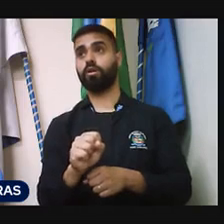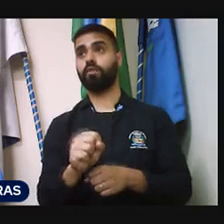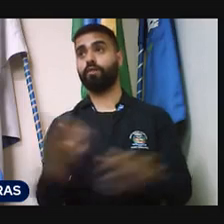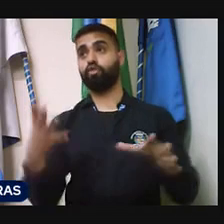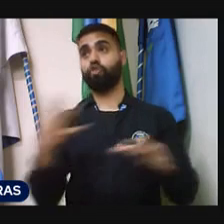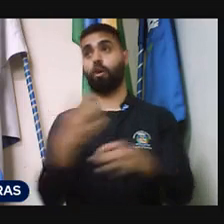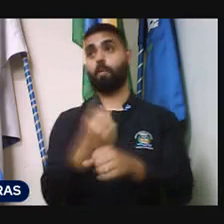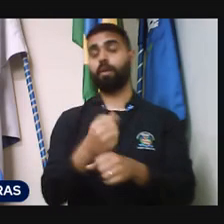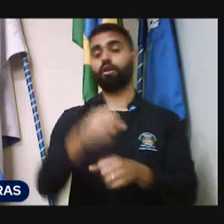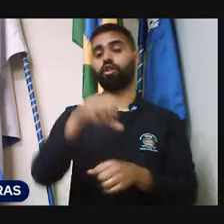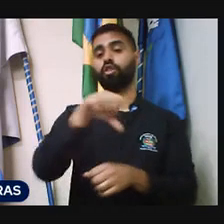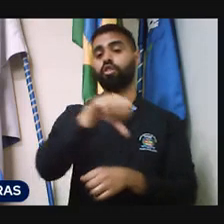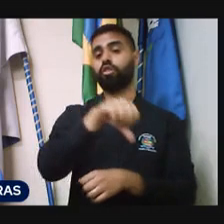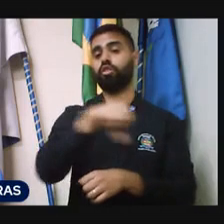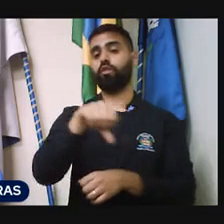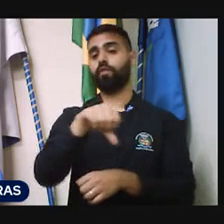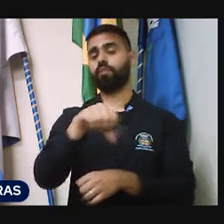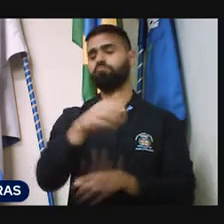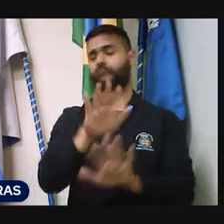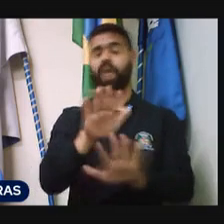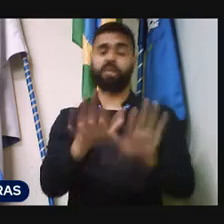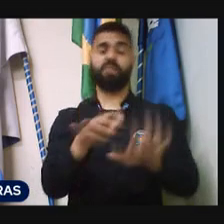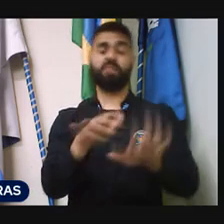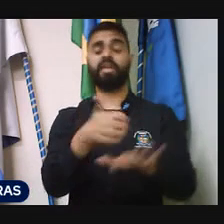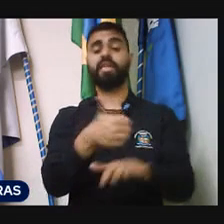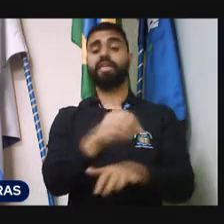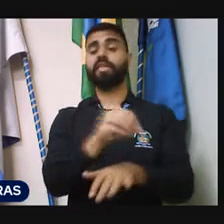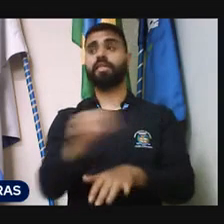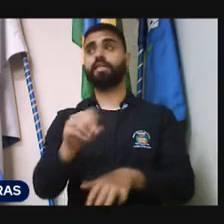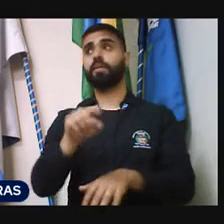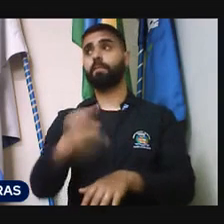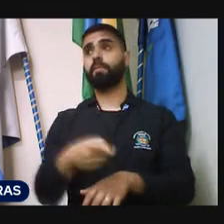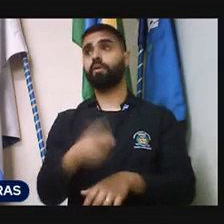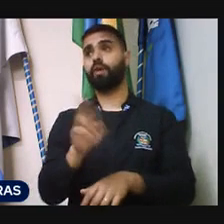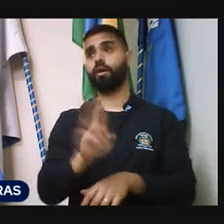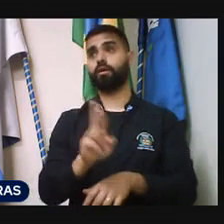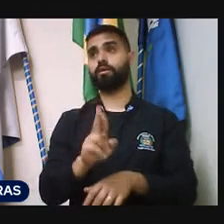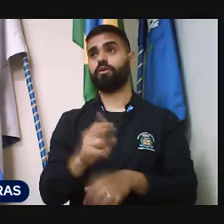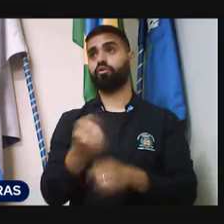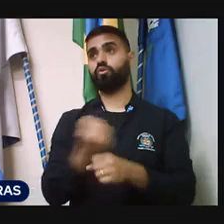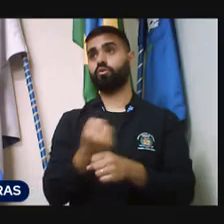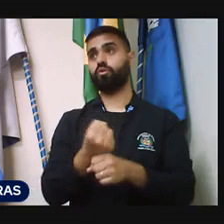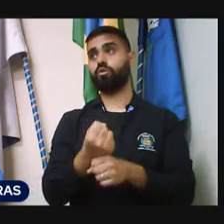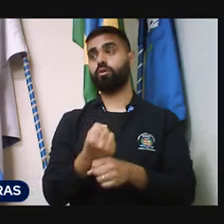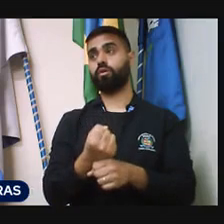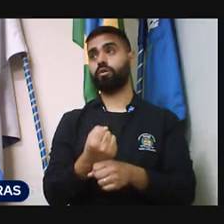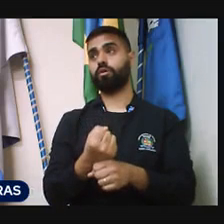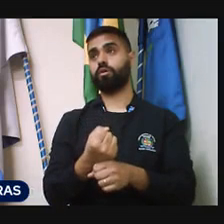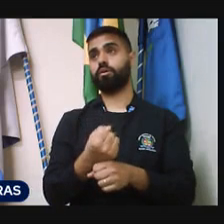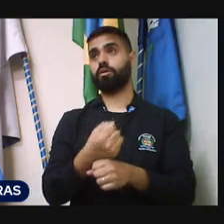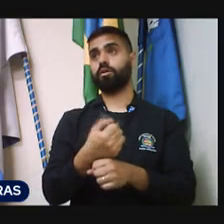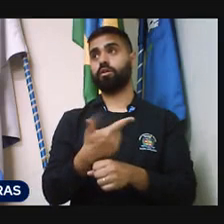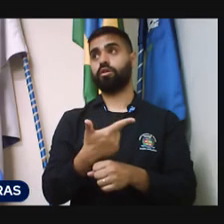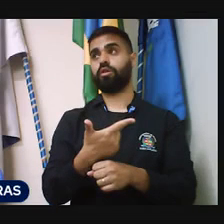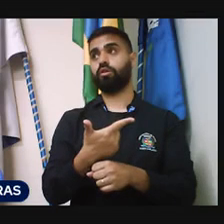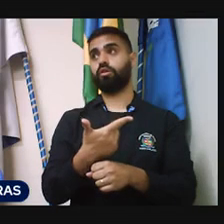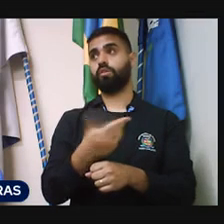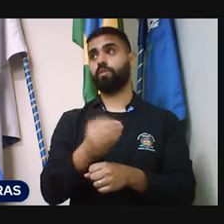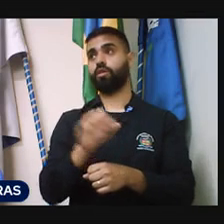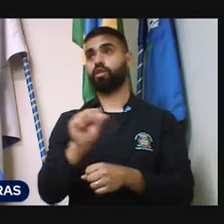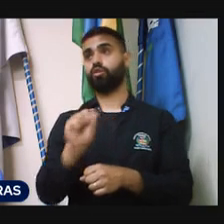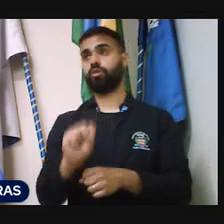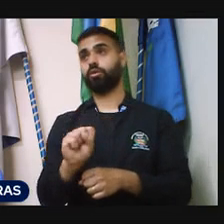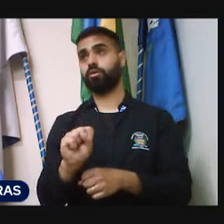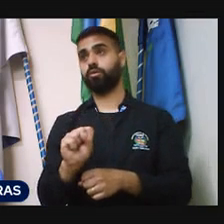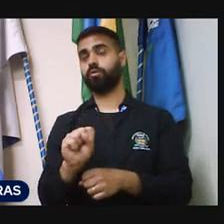33100 99100 r$ 1000 É no início de 2018 não